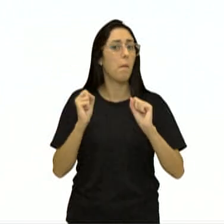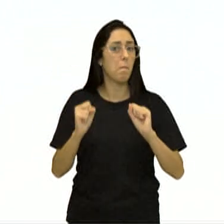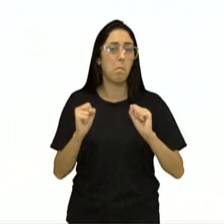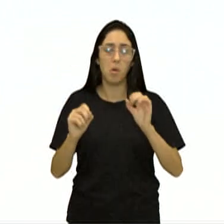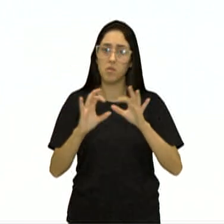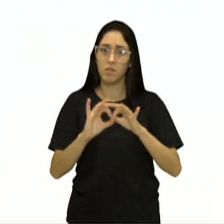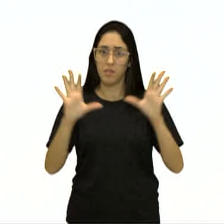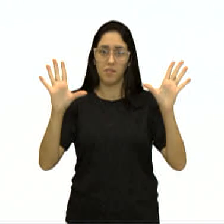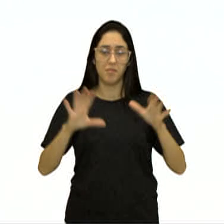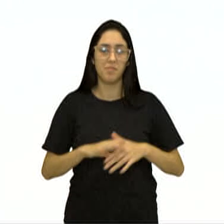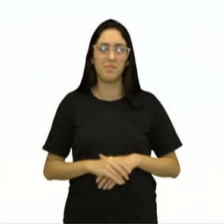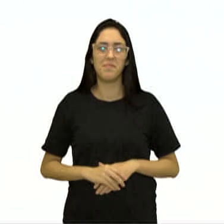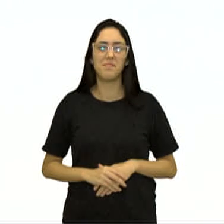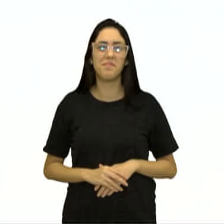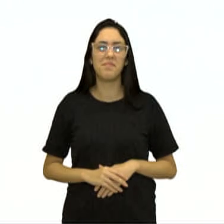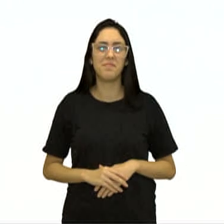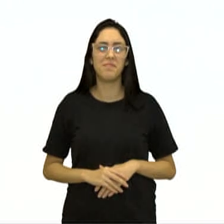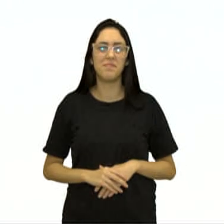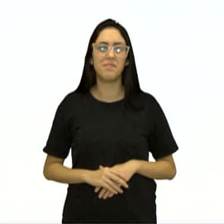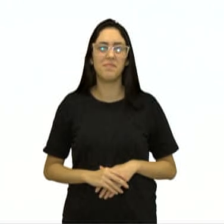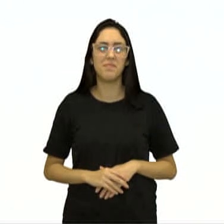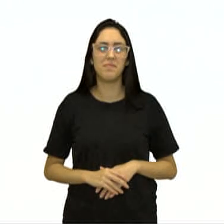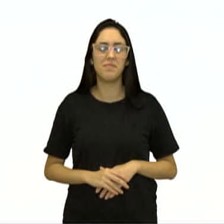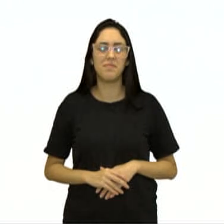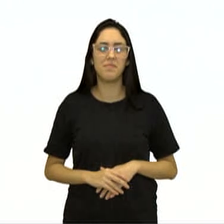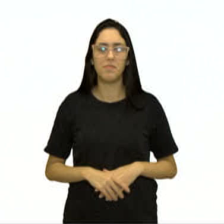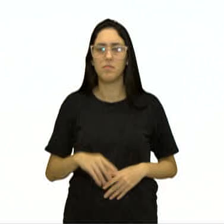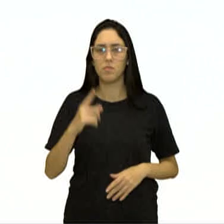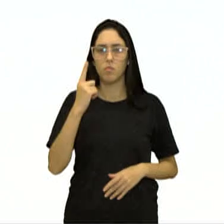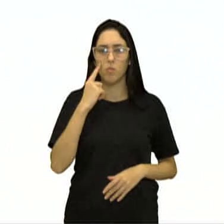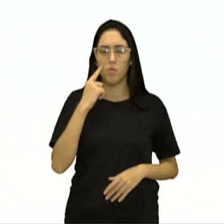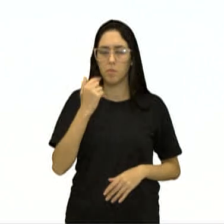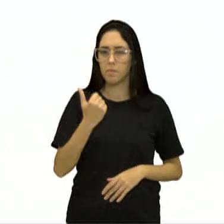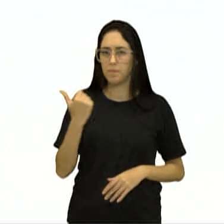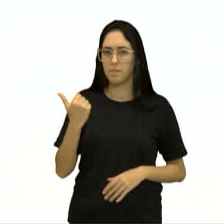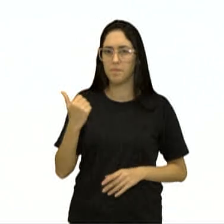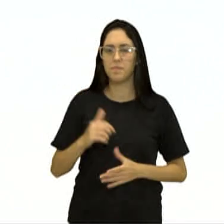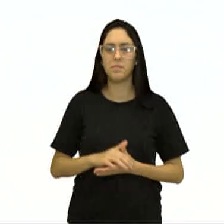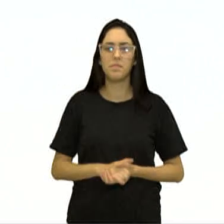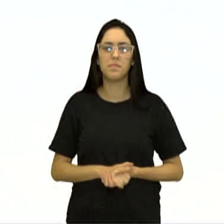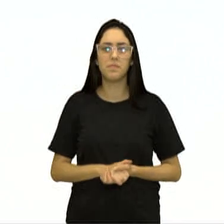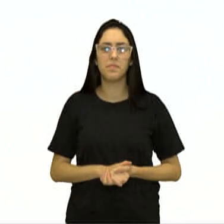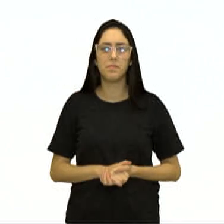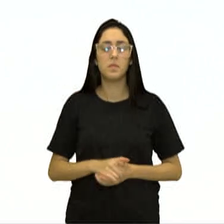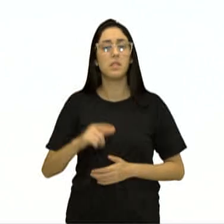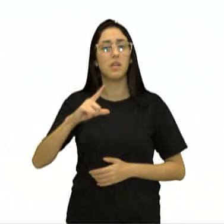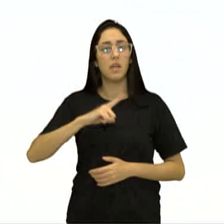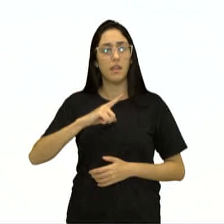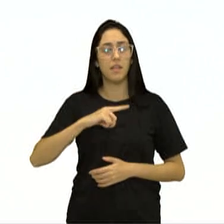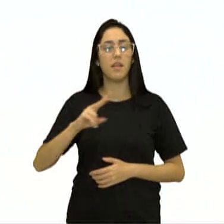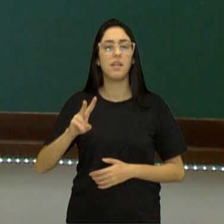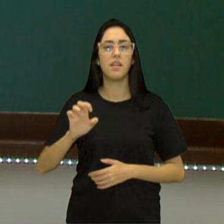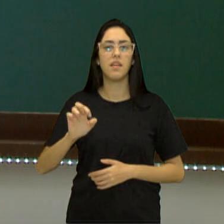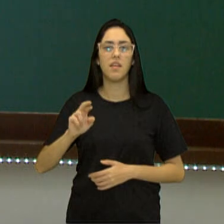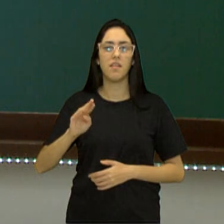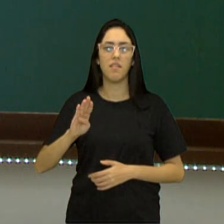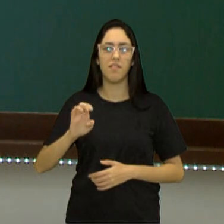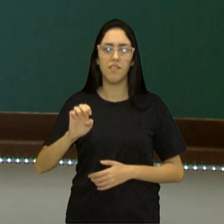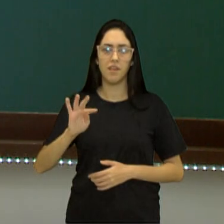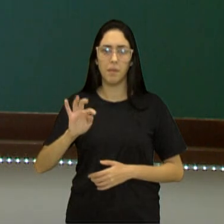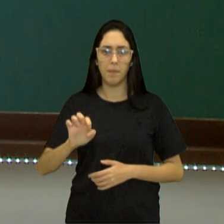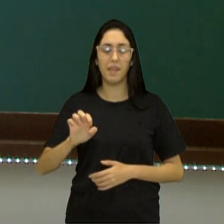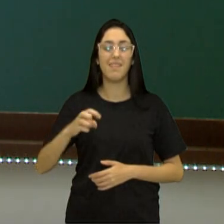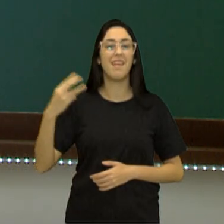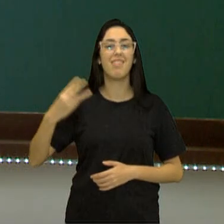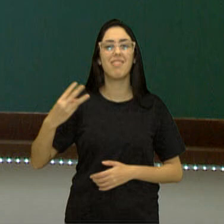fazer isso sim. Vamos indo lá então. A produção. Você vai escrever os verbetes em terceira pessoa, ou seja, não vai